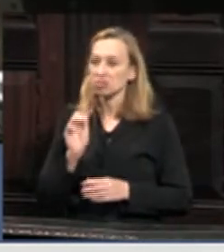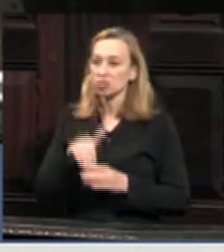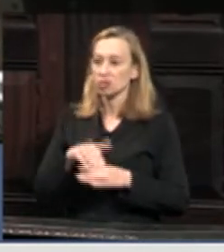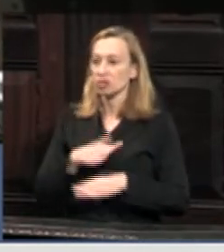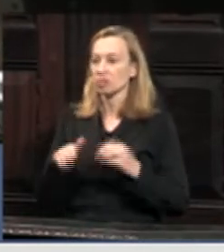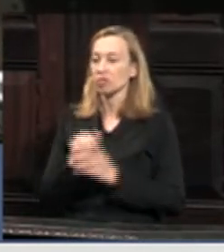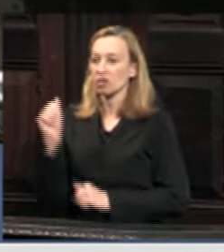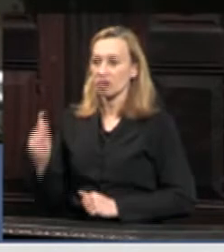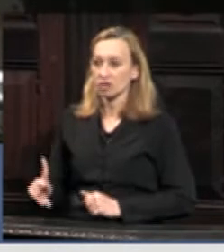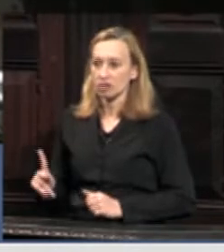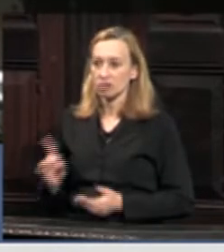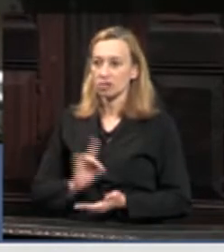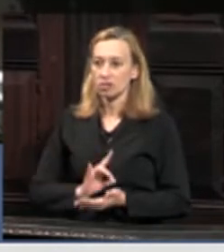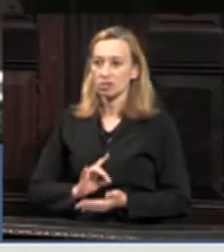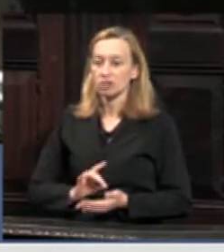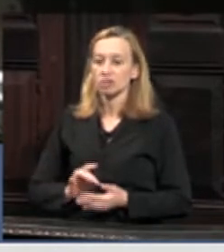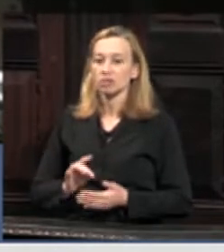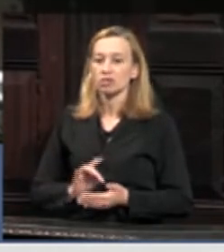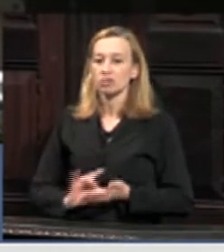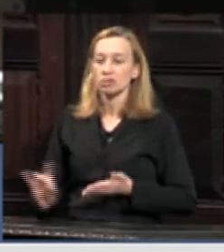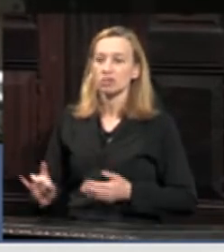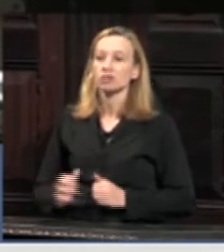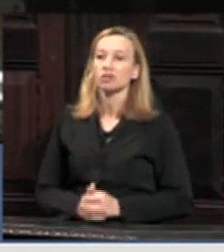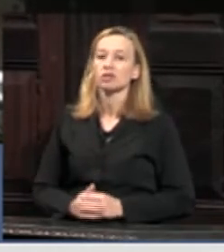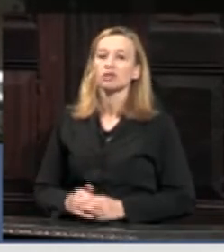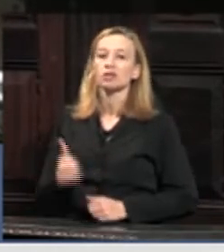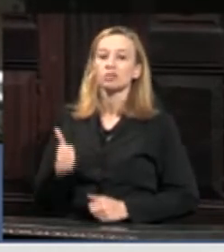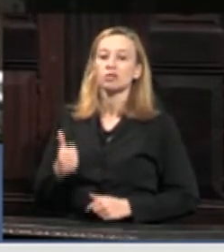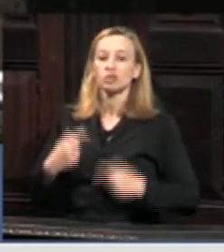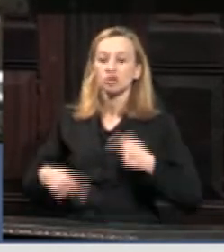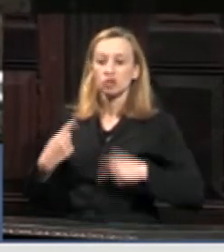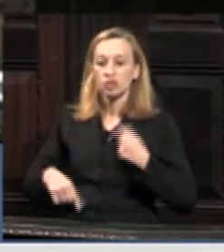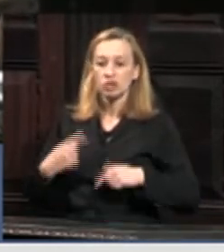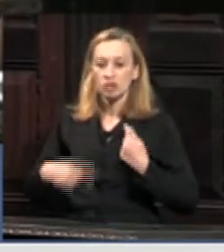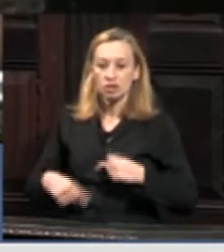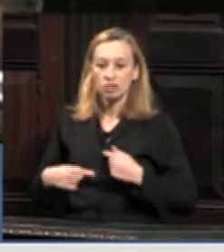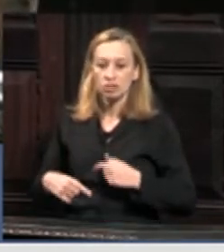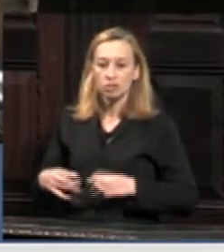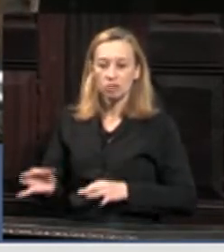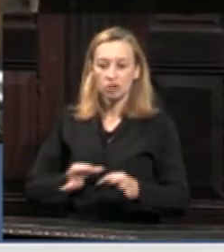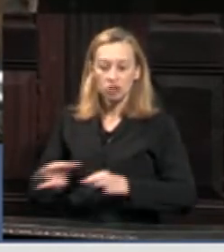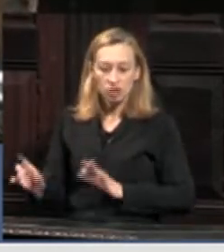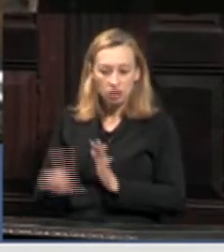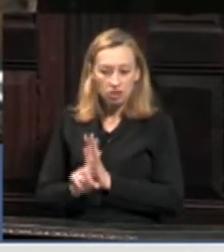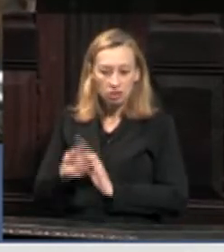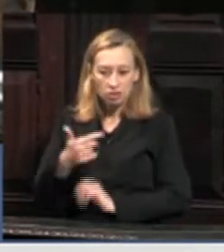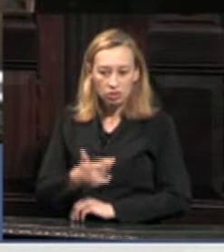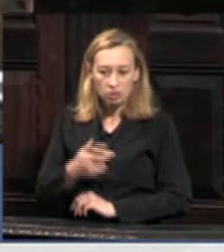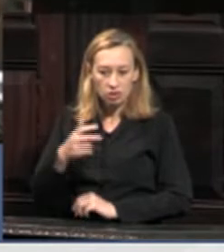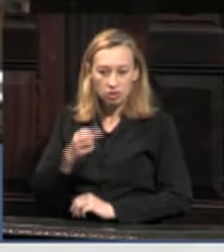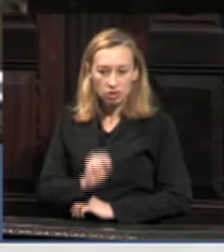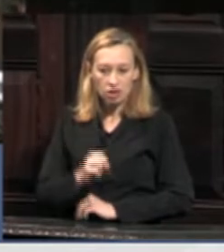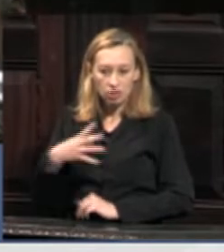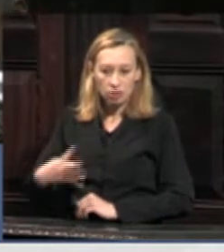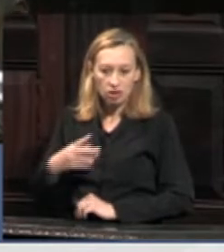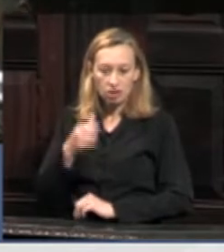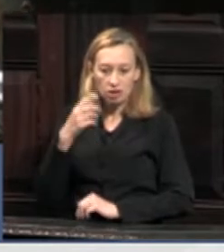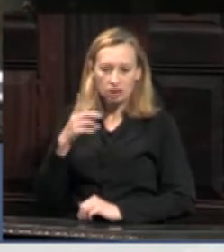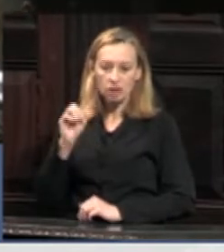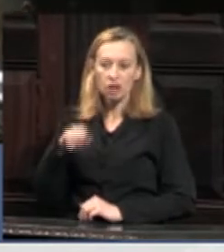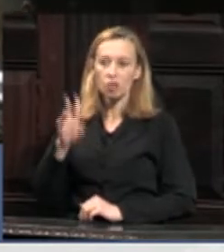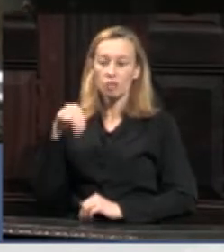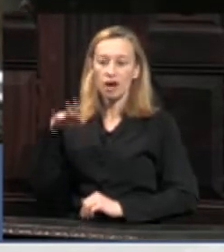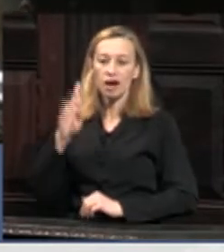comissão, aprovado vai autógrafo. Em segunda discussão, projeto de lei 2988-2017, de autoria do deputado Leomar Coelho.